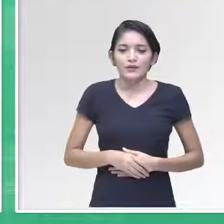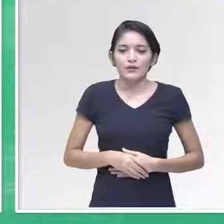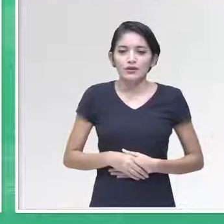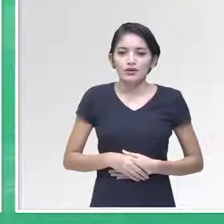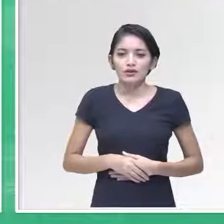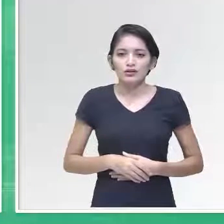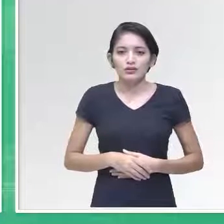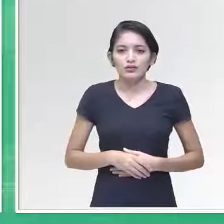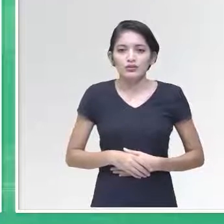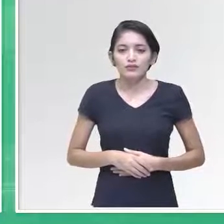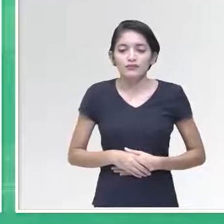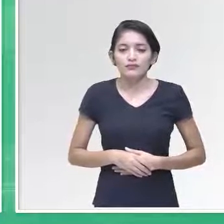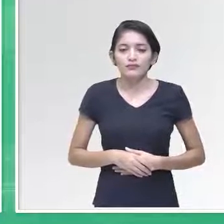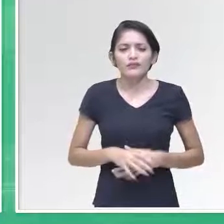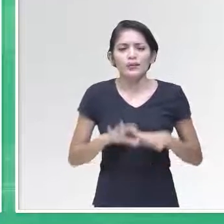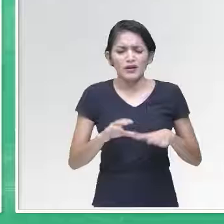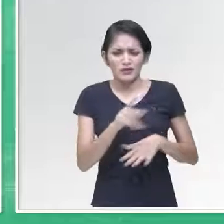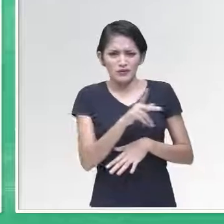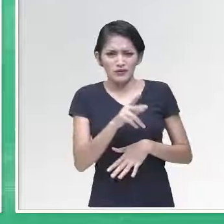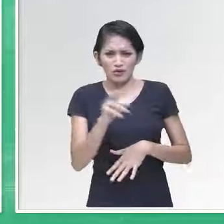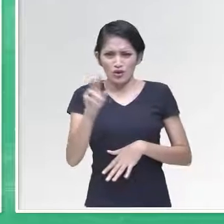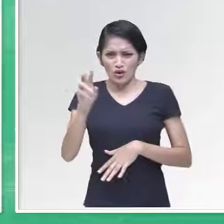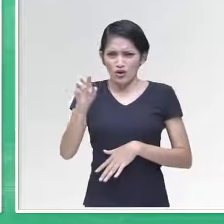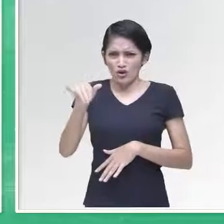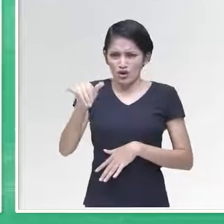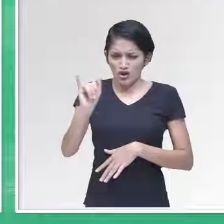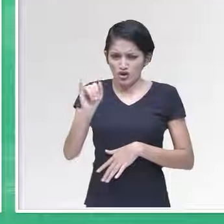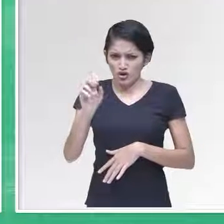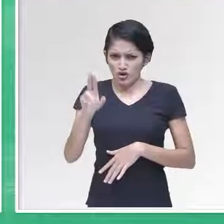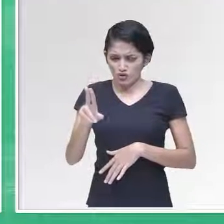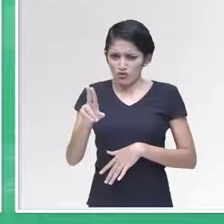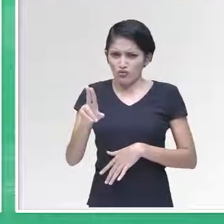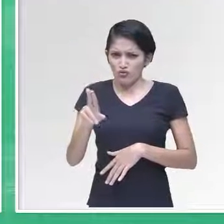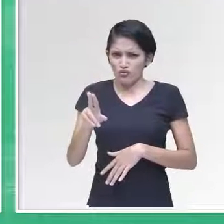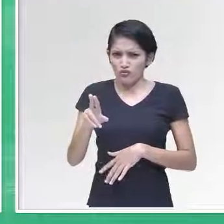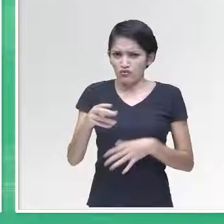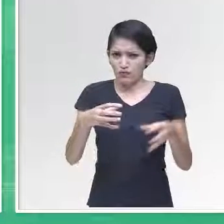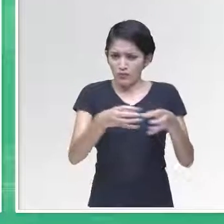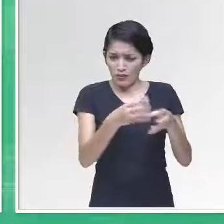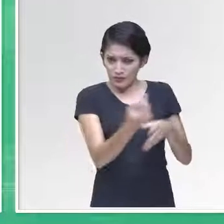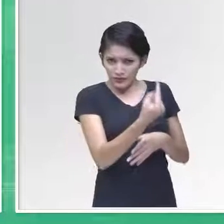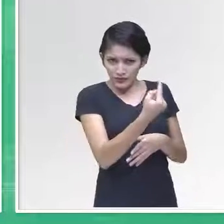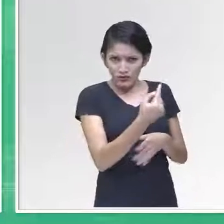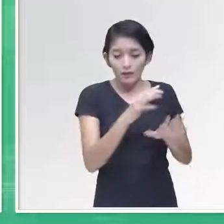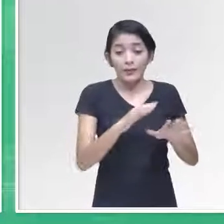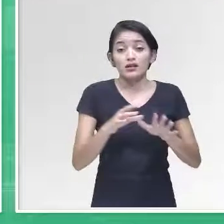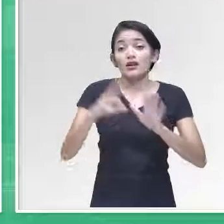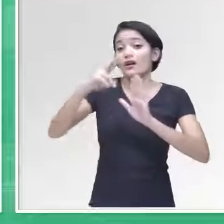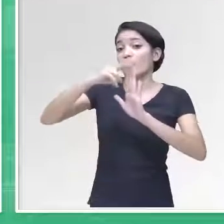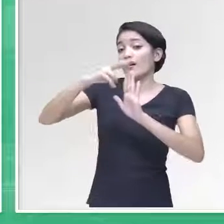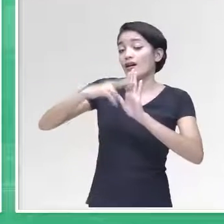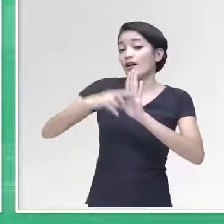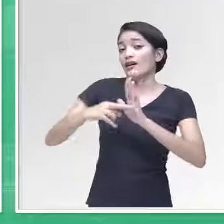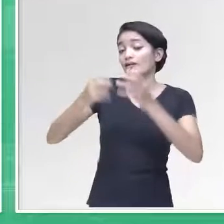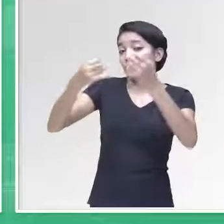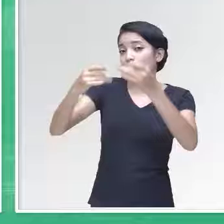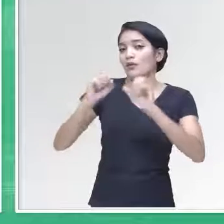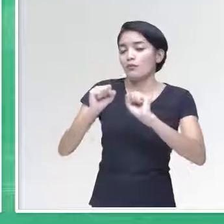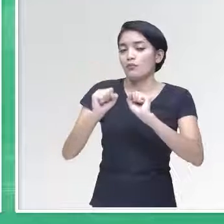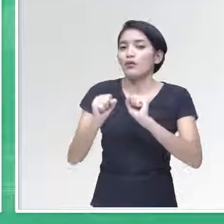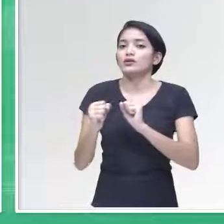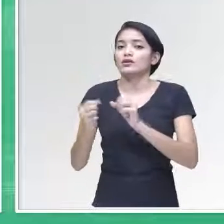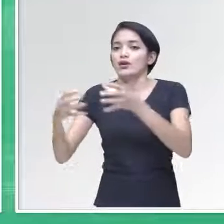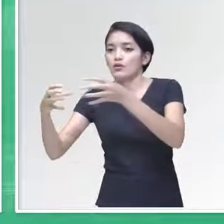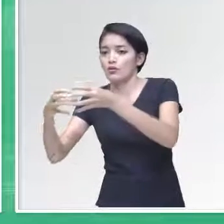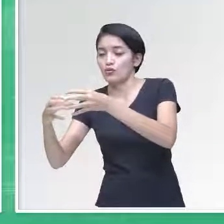Bom, teacher, mas o you também é singular. É. Porém, a regra diz que o you pode ser singular